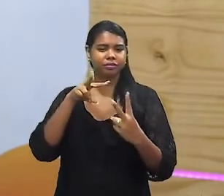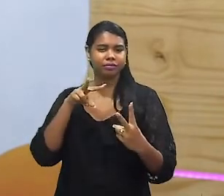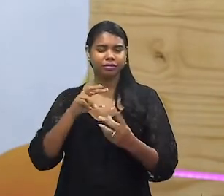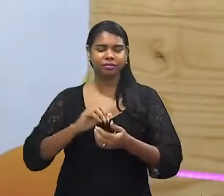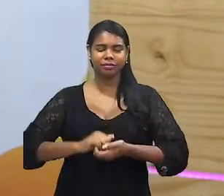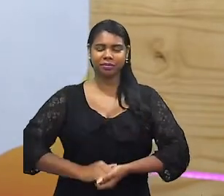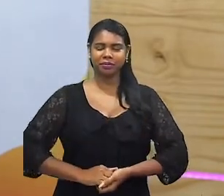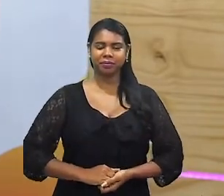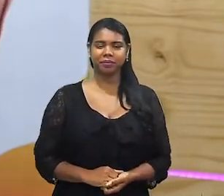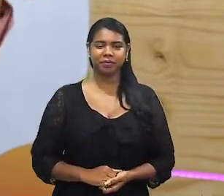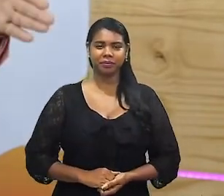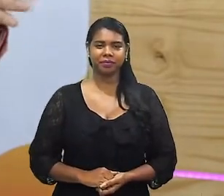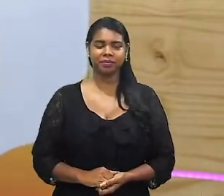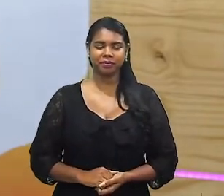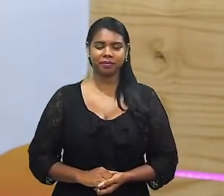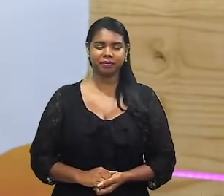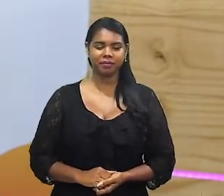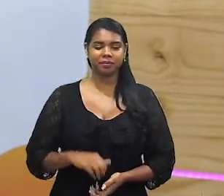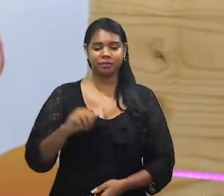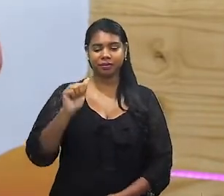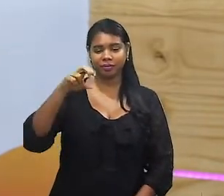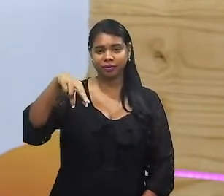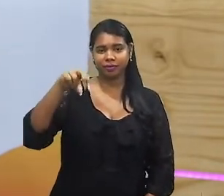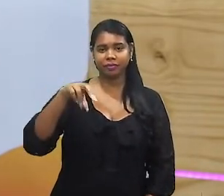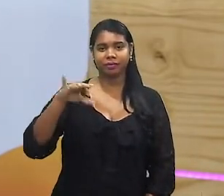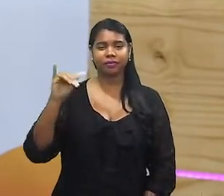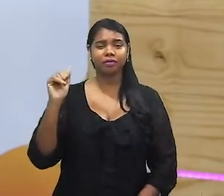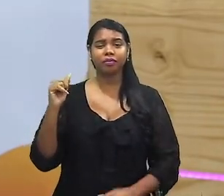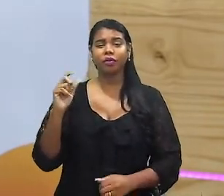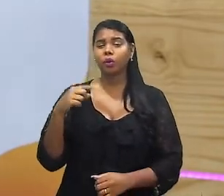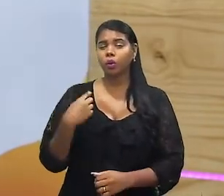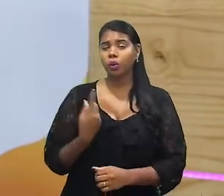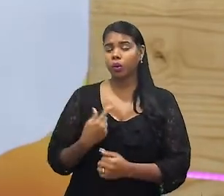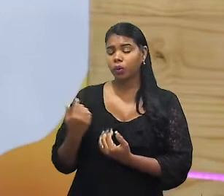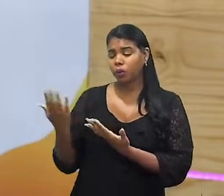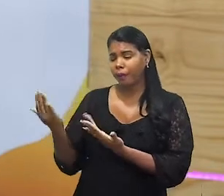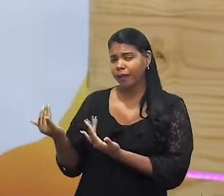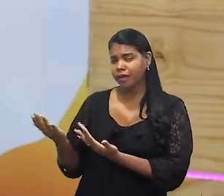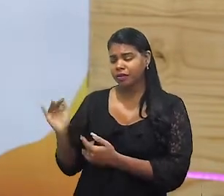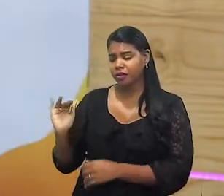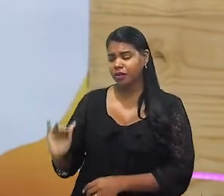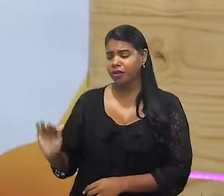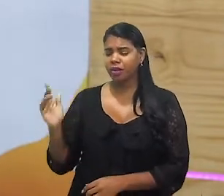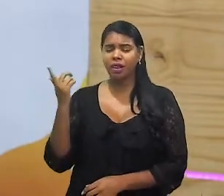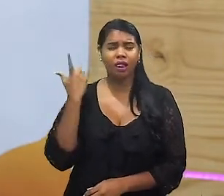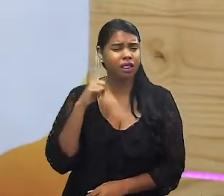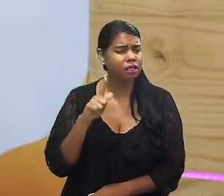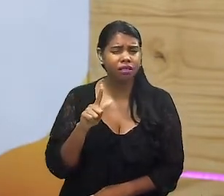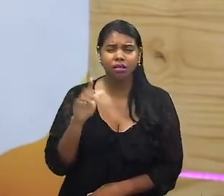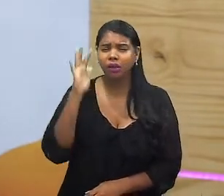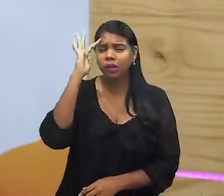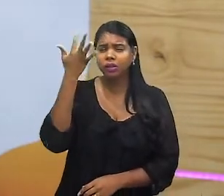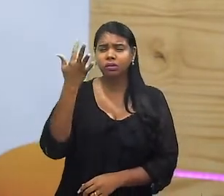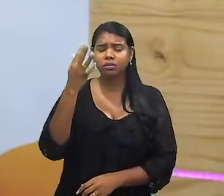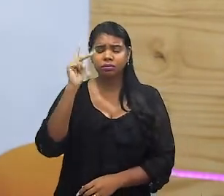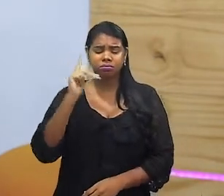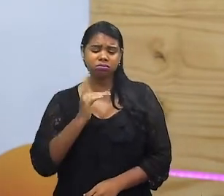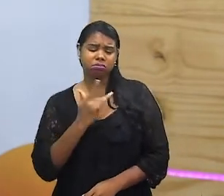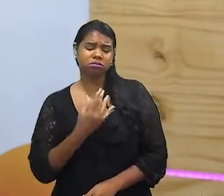educação. A anomia é quando a gente é bem jovem, bem criança, e a gente não consegue decidir por nós